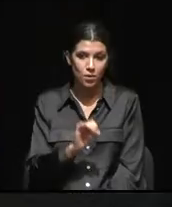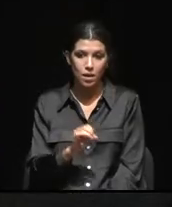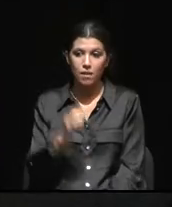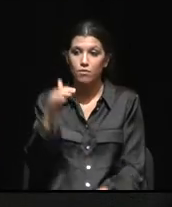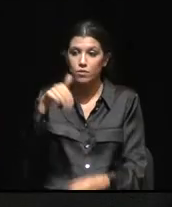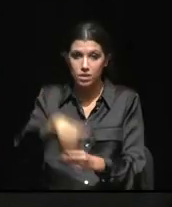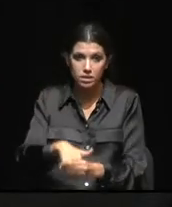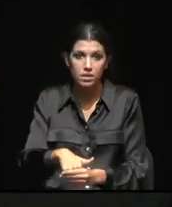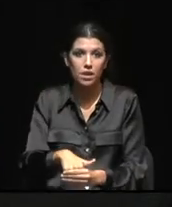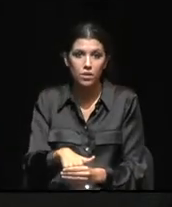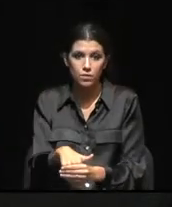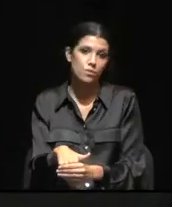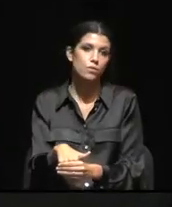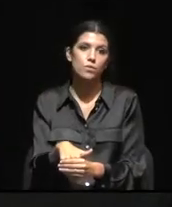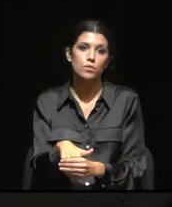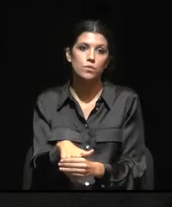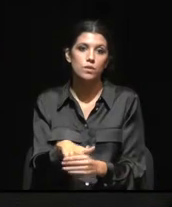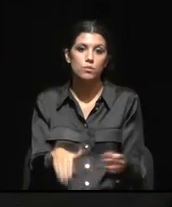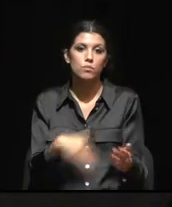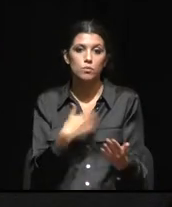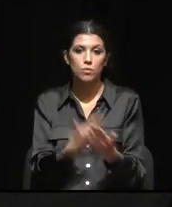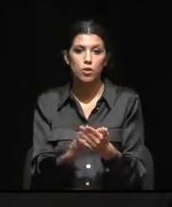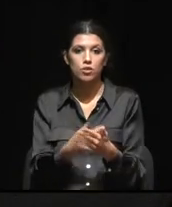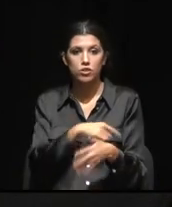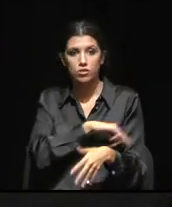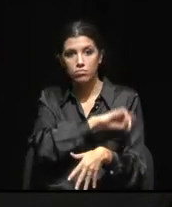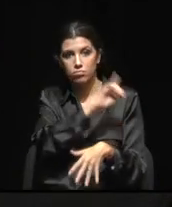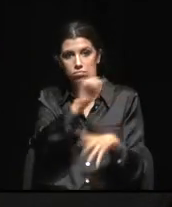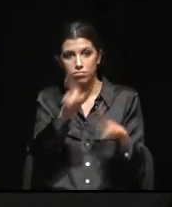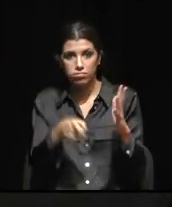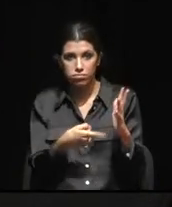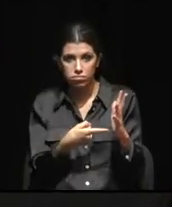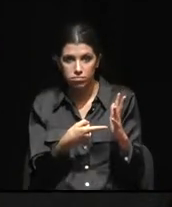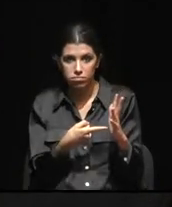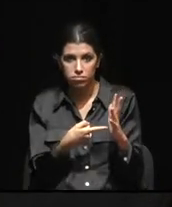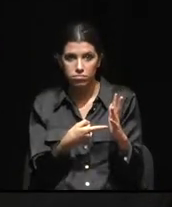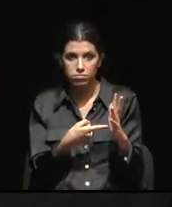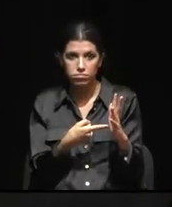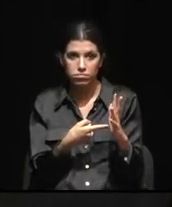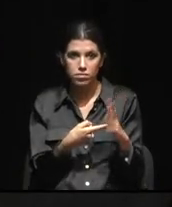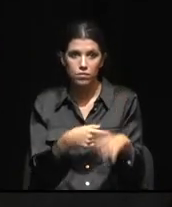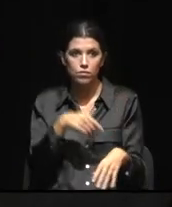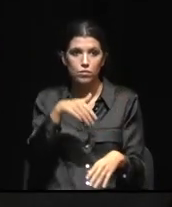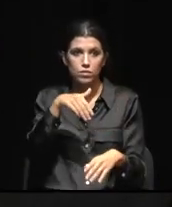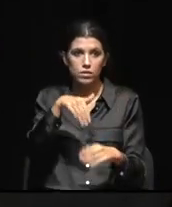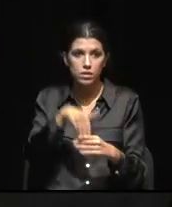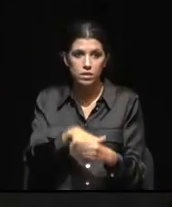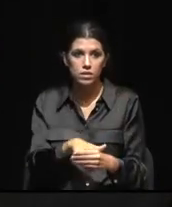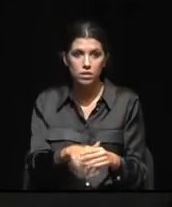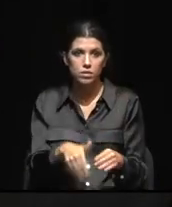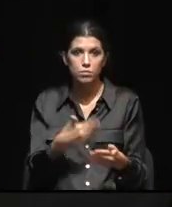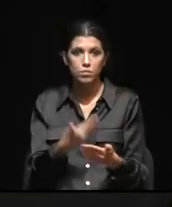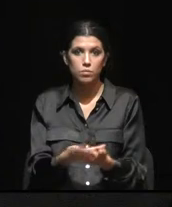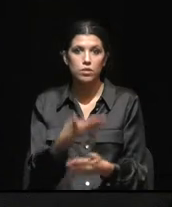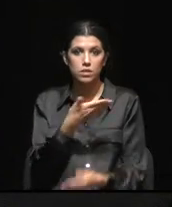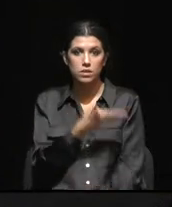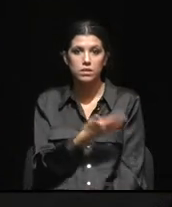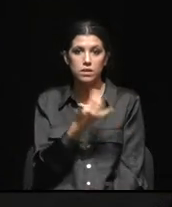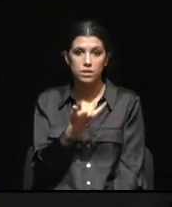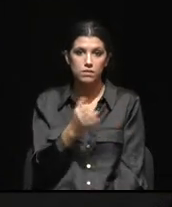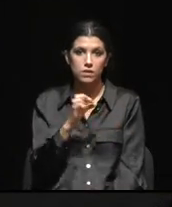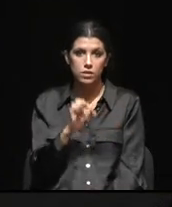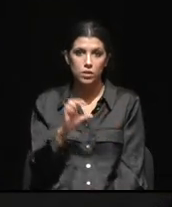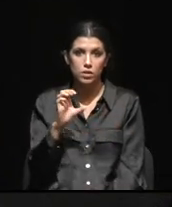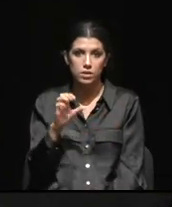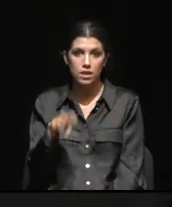à votação das várias propostas passamos Então à votação da proposta 128